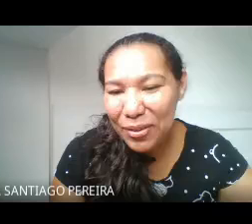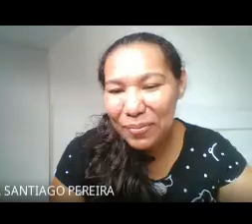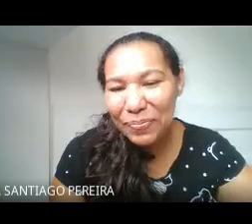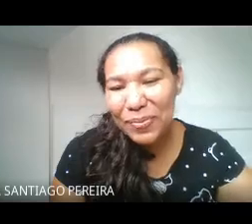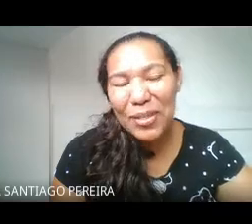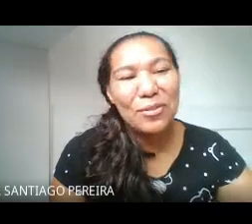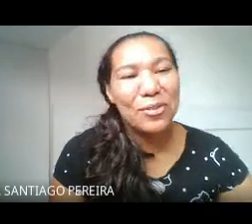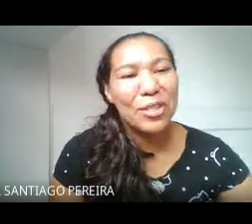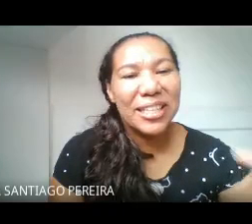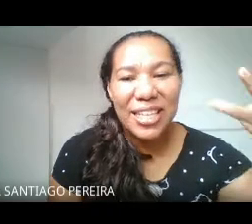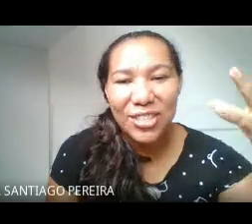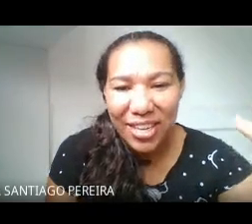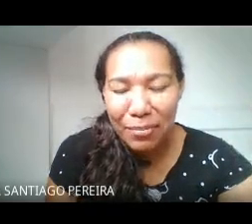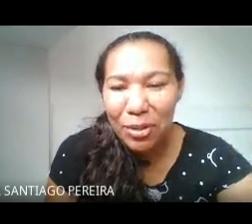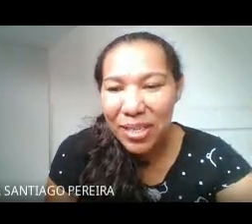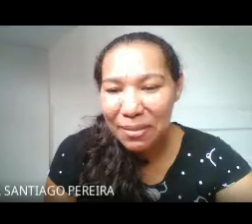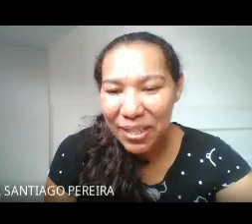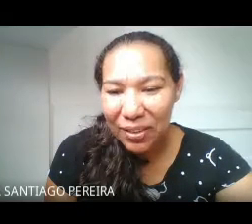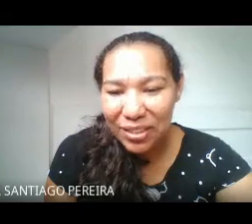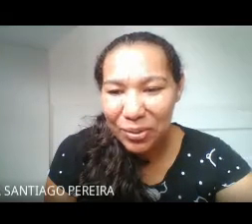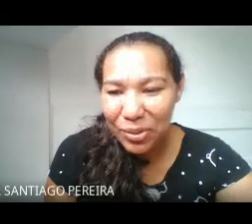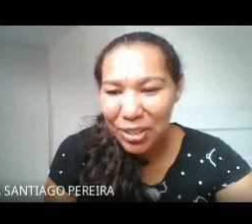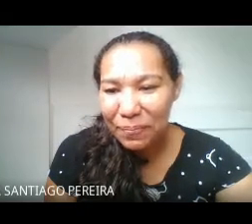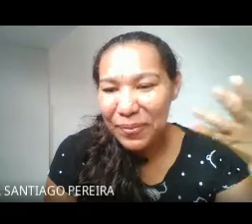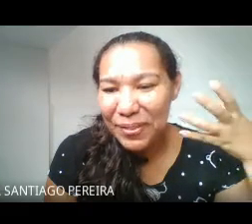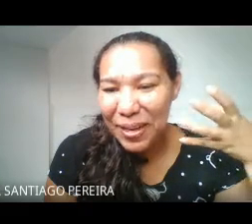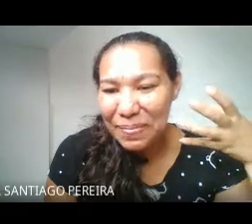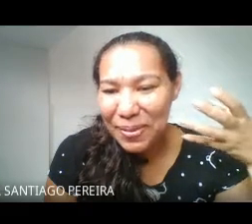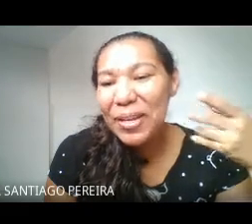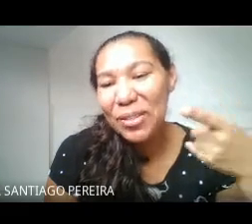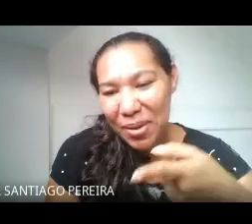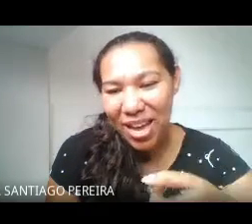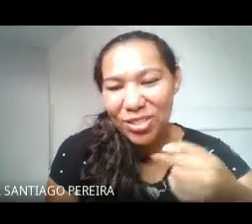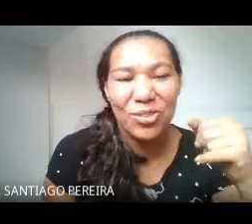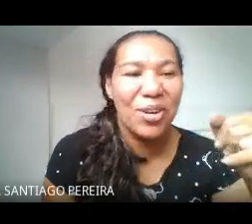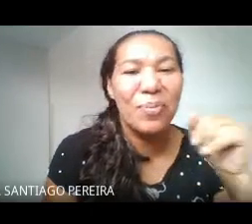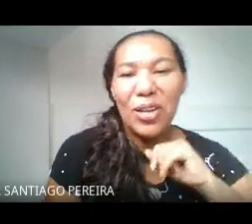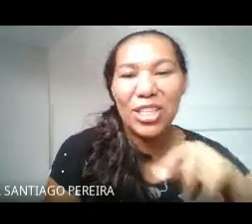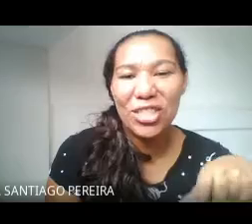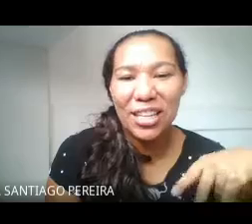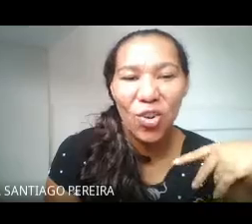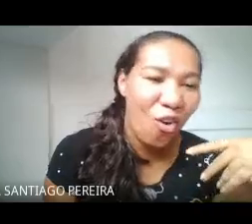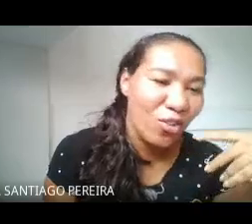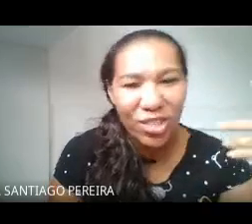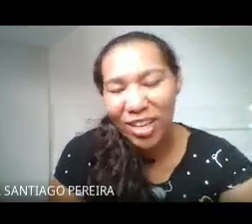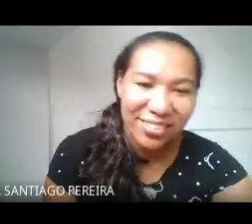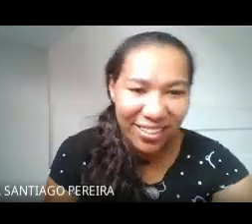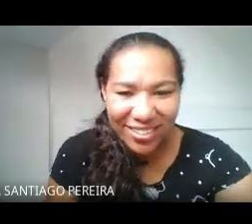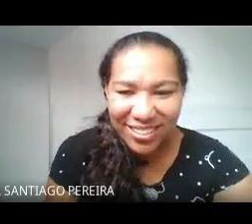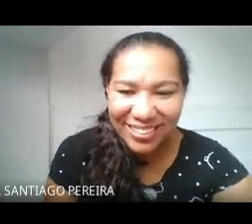Thank you for class today. Muito obrigada pela aula de hoje. Tá bom, eu também acho, João. Melhor legendado,